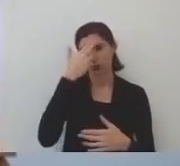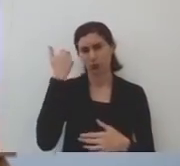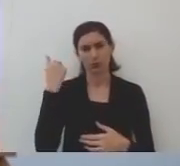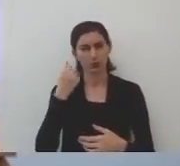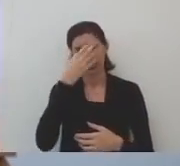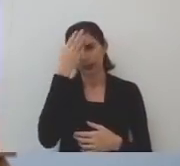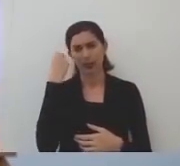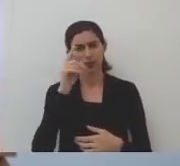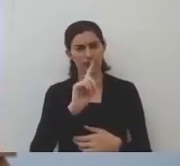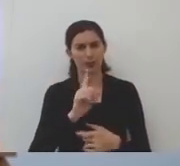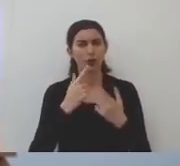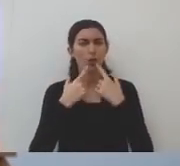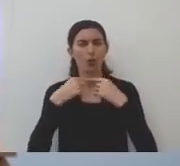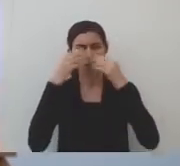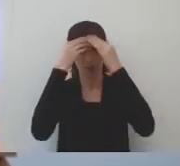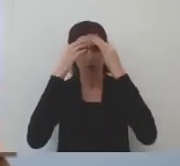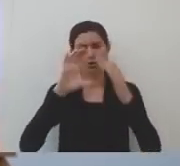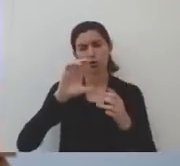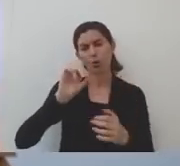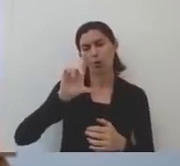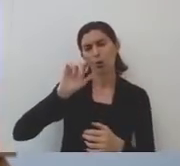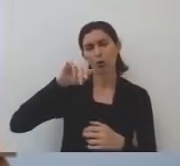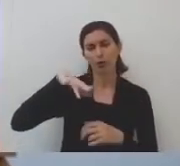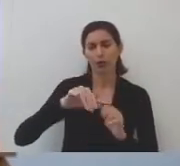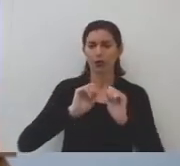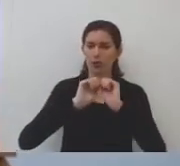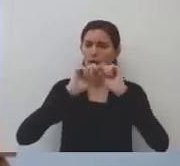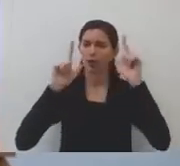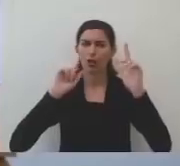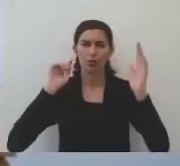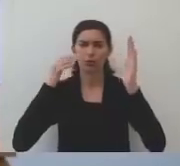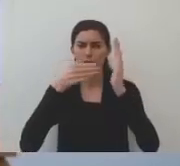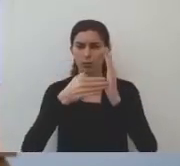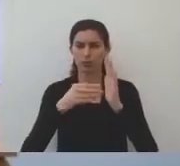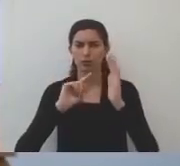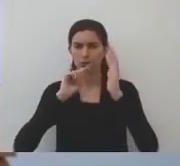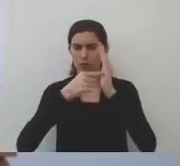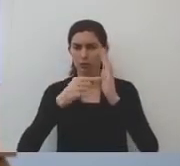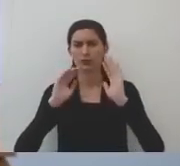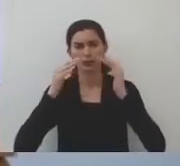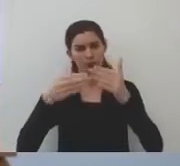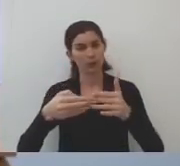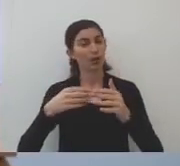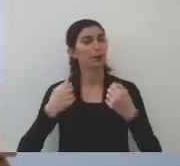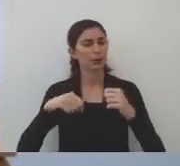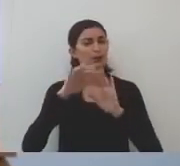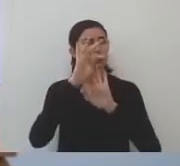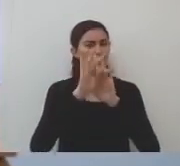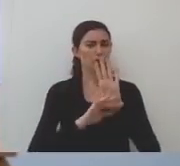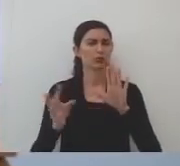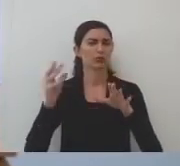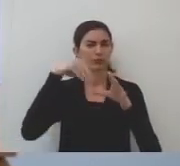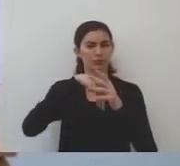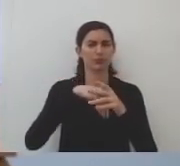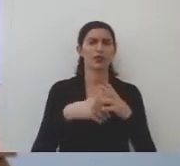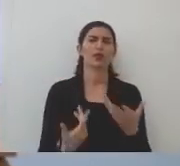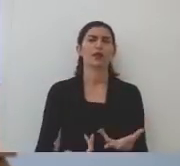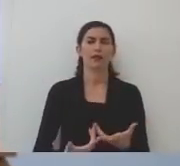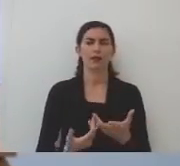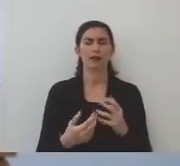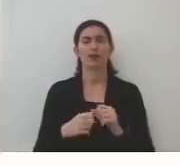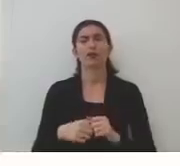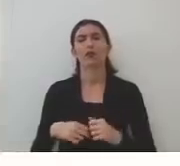questão da linguagem coloquial, clara, objetiva, ela tem que estar presente ao longo de todo o texto. Para a gente compreender um pouquinho